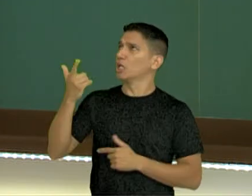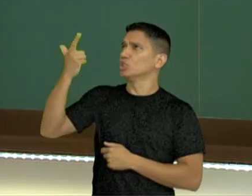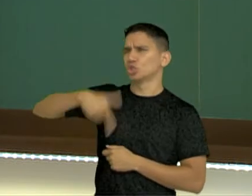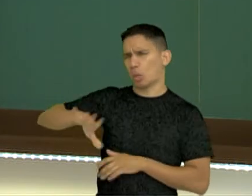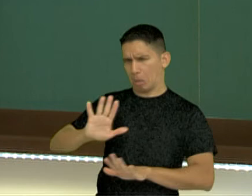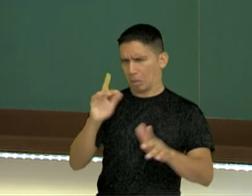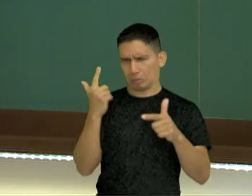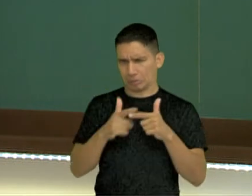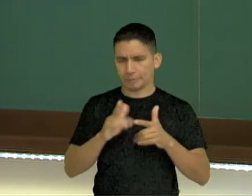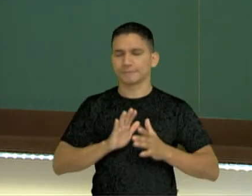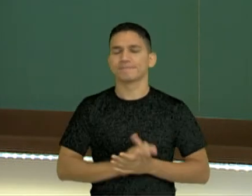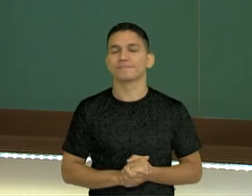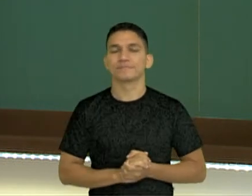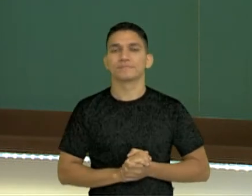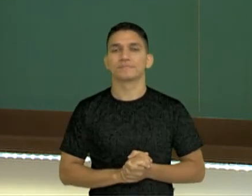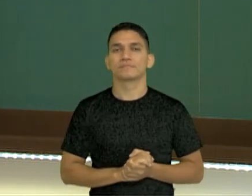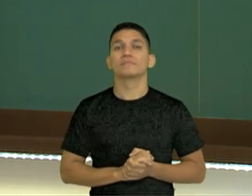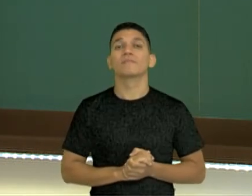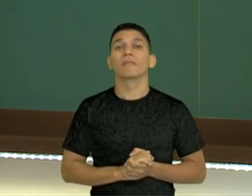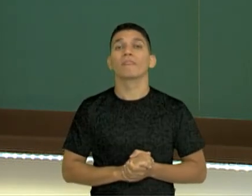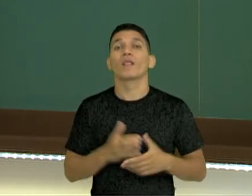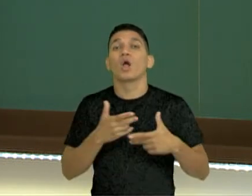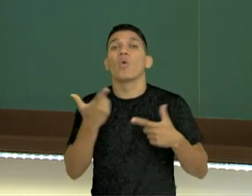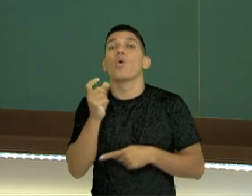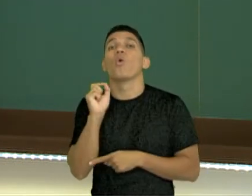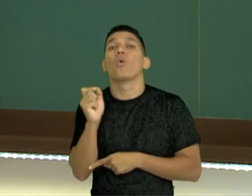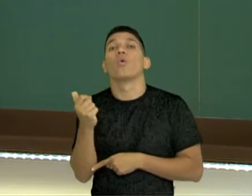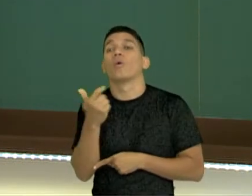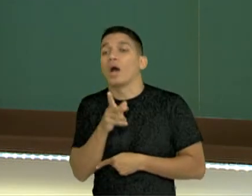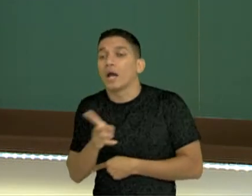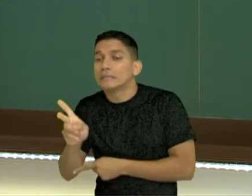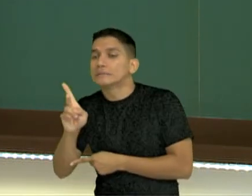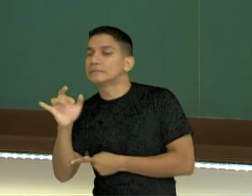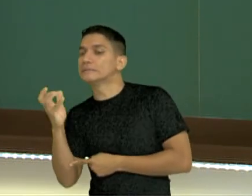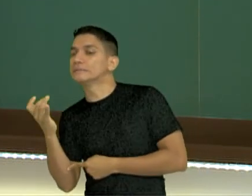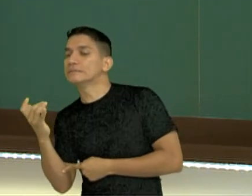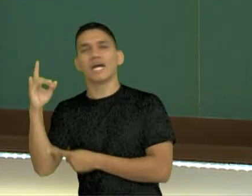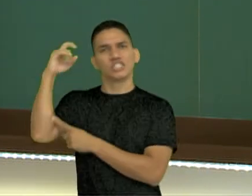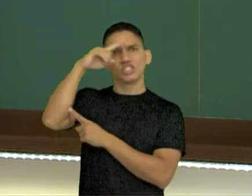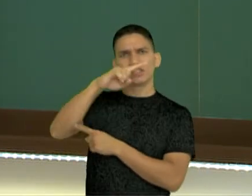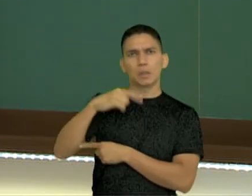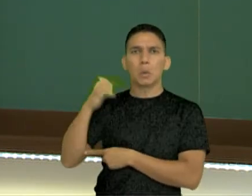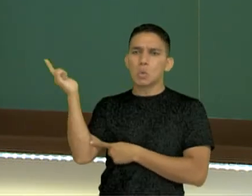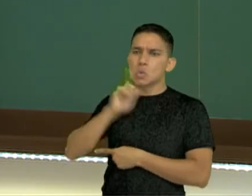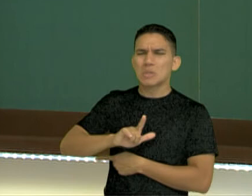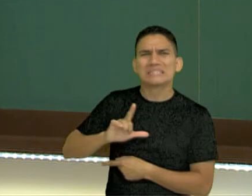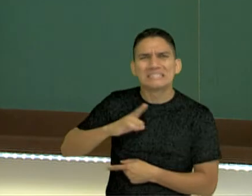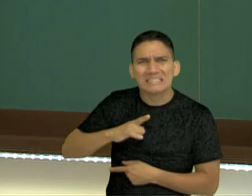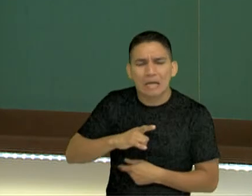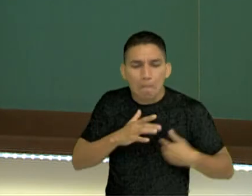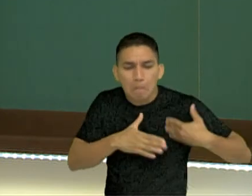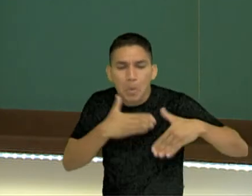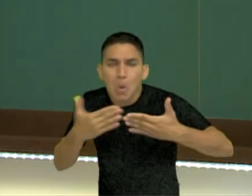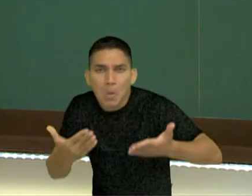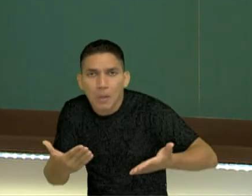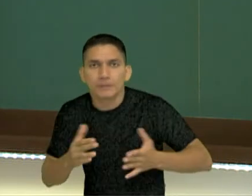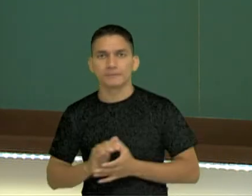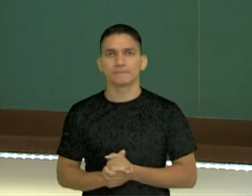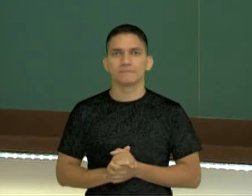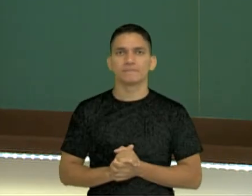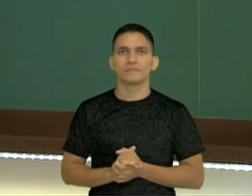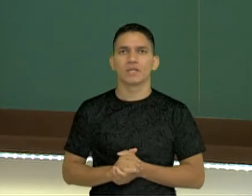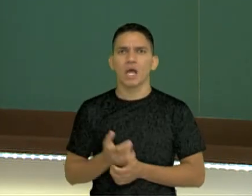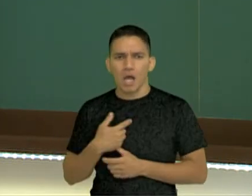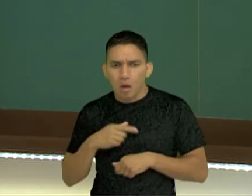tem problema. Continuando. Quais são as dificuldades que eu posso enfrentar durante esse processo? O que eu posso